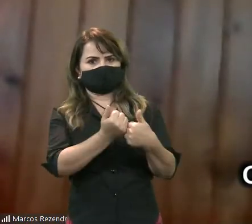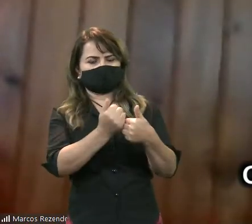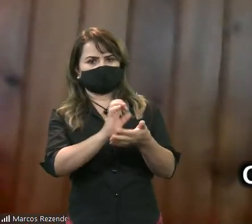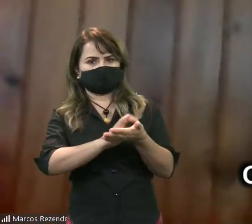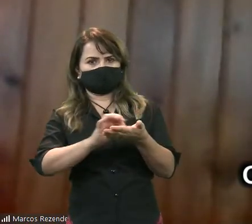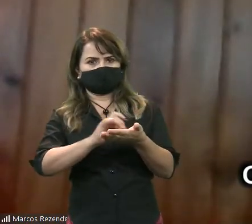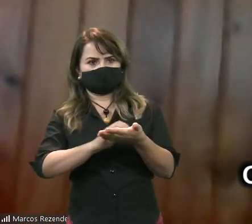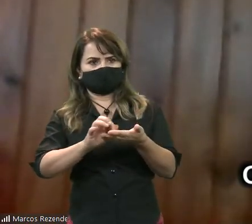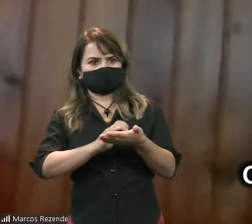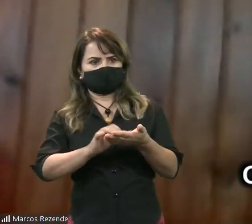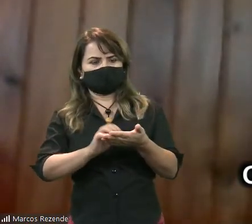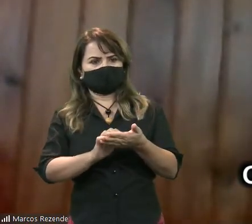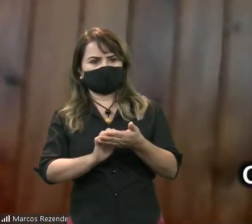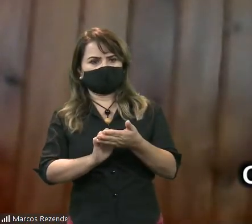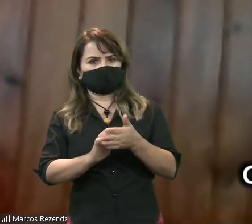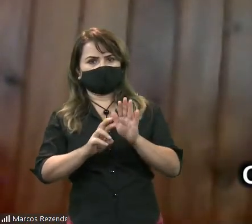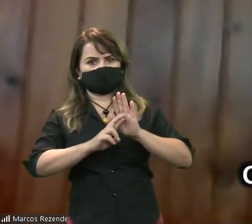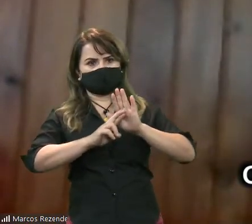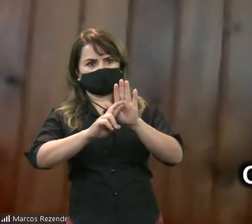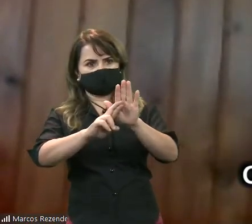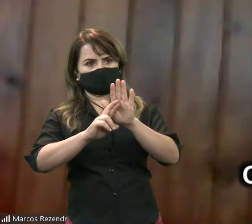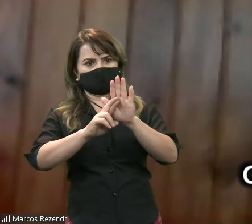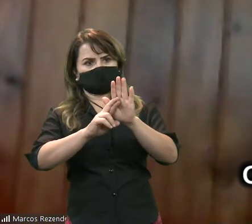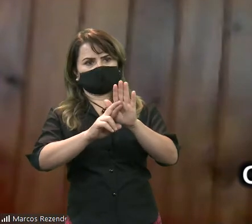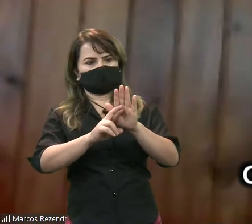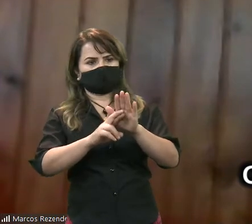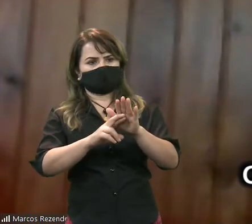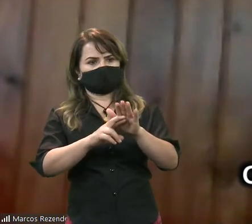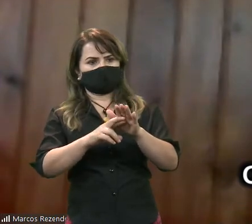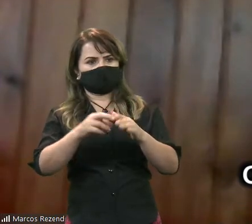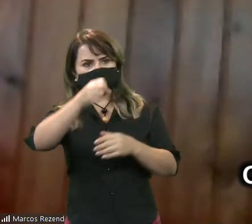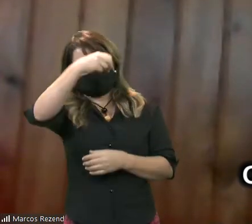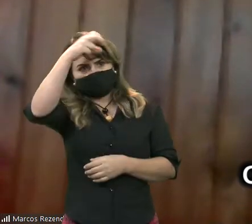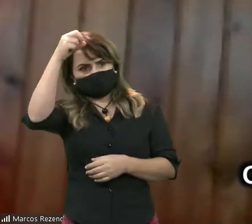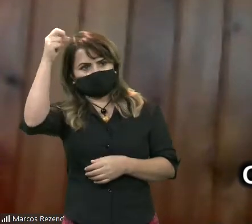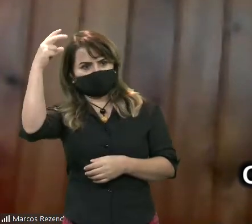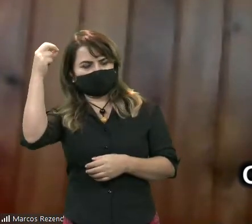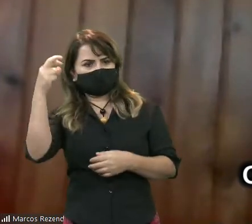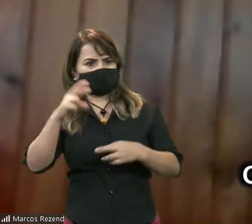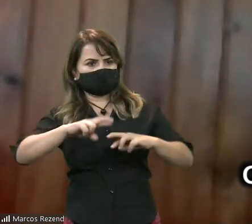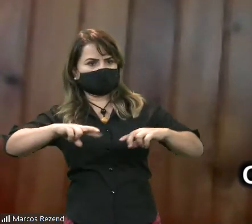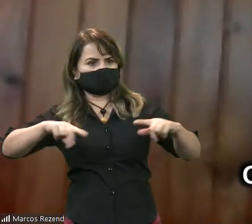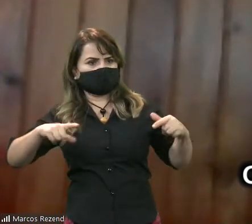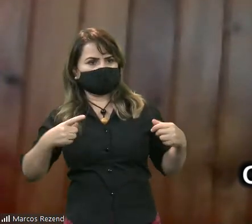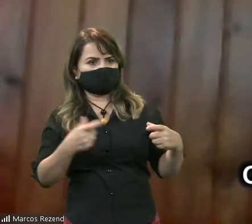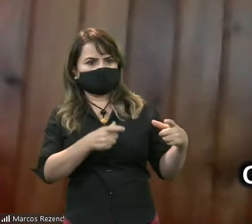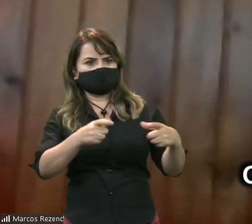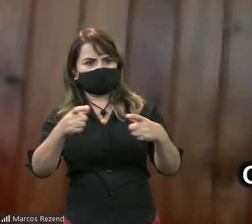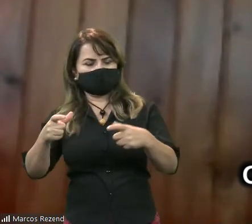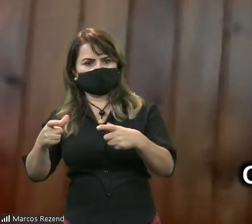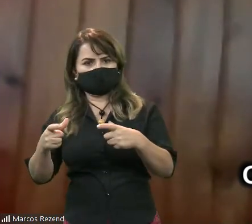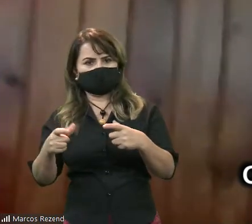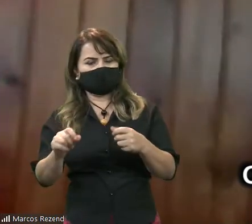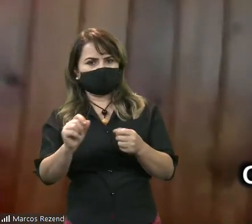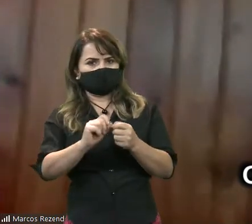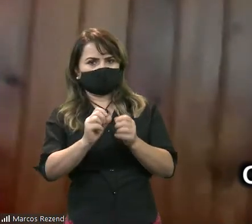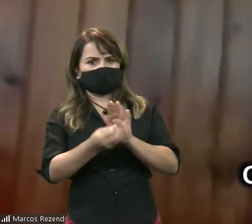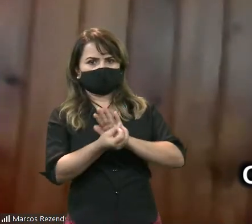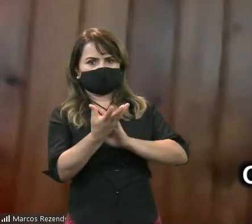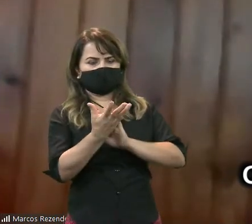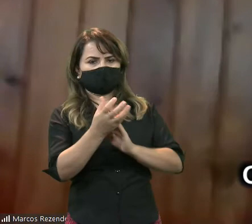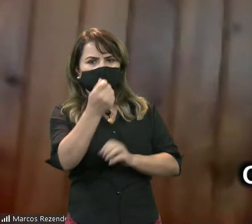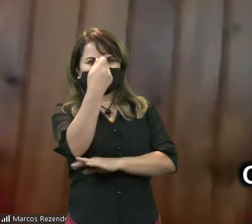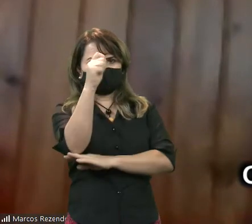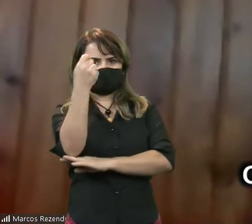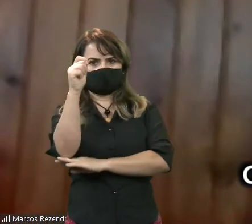essas prefeituras, essa associação ela foi fundada em julho de 2016. E o objetivo é defender